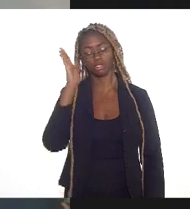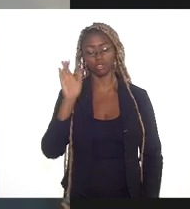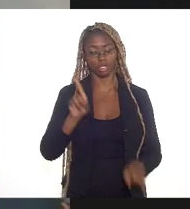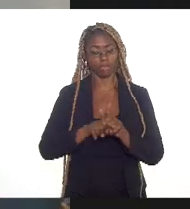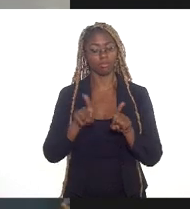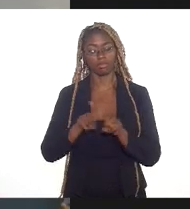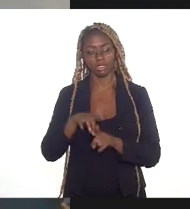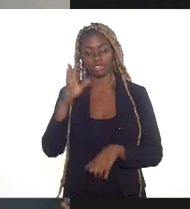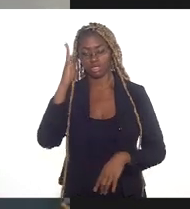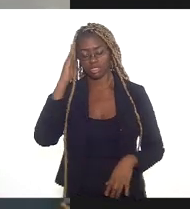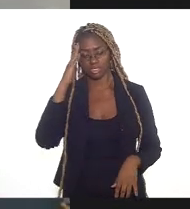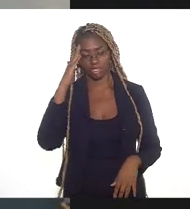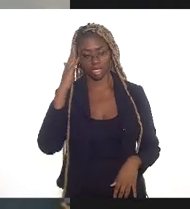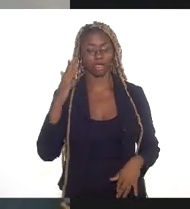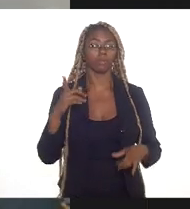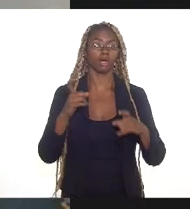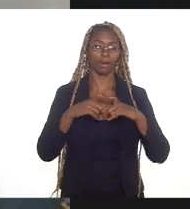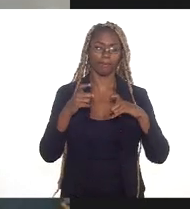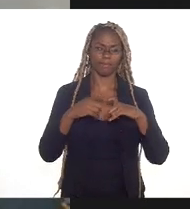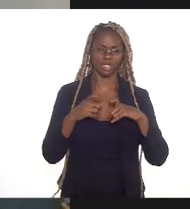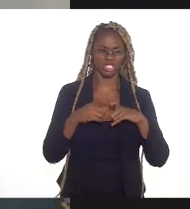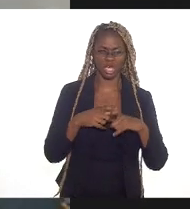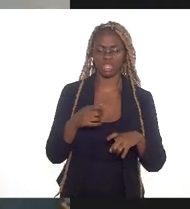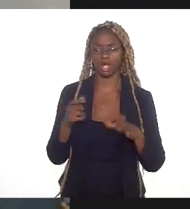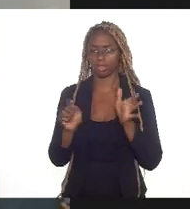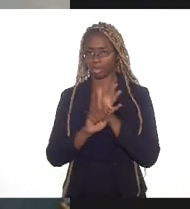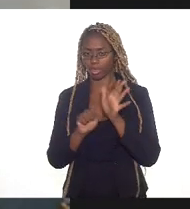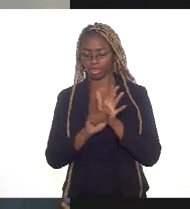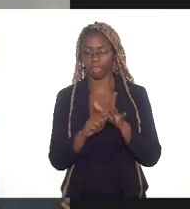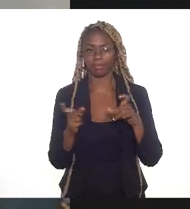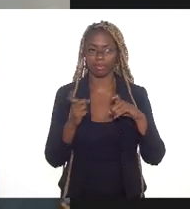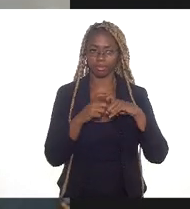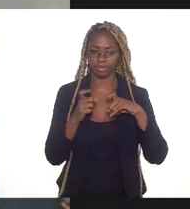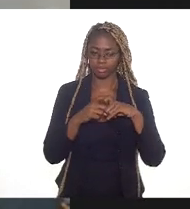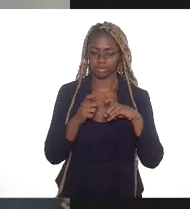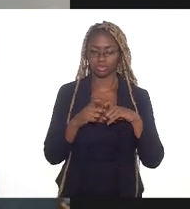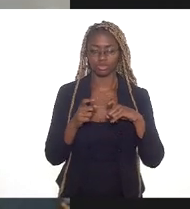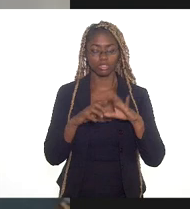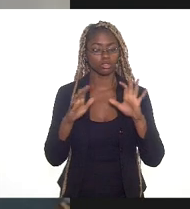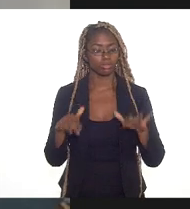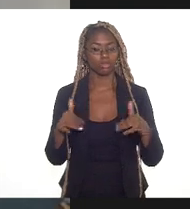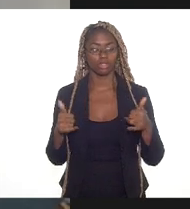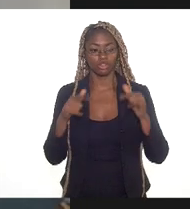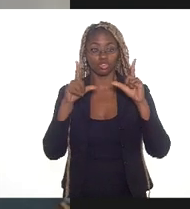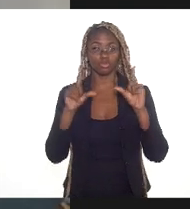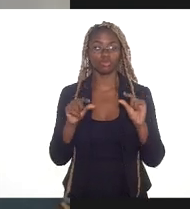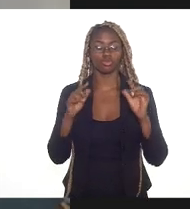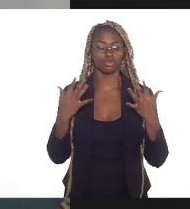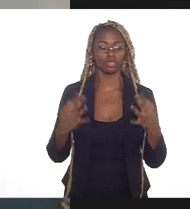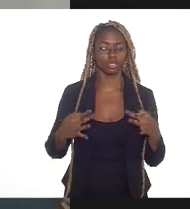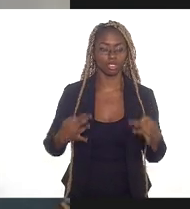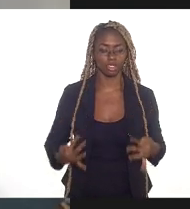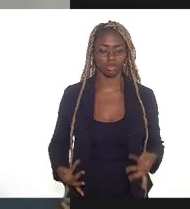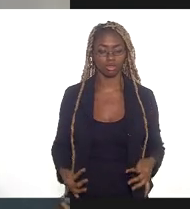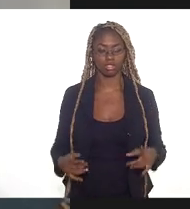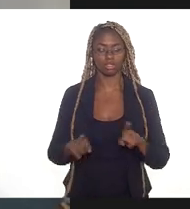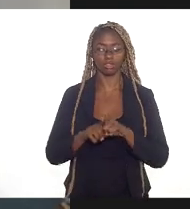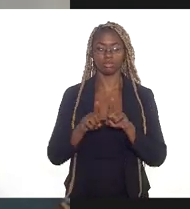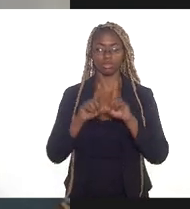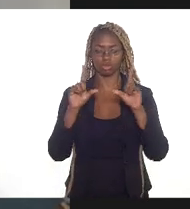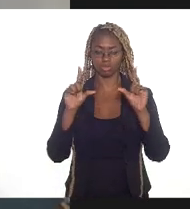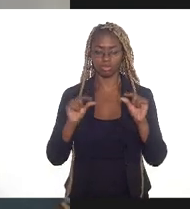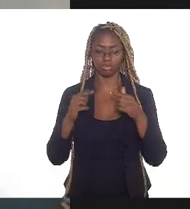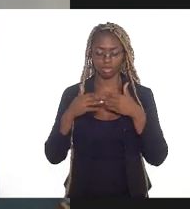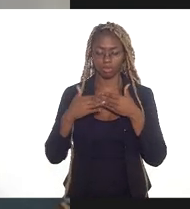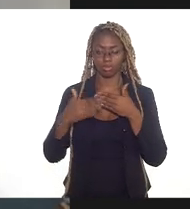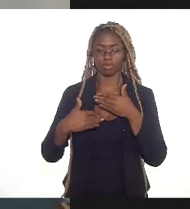cannabis para fins medicinais, aplacando aí a dor e minimizando todo um